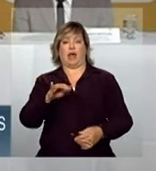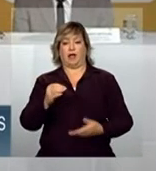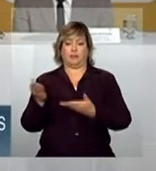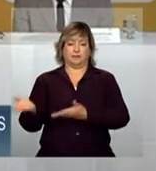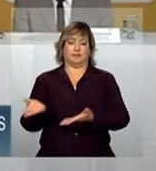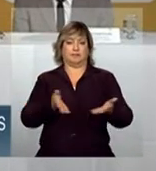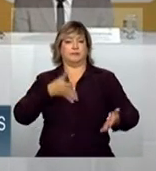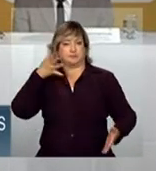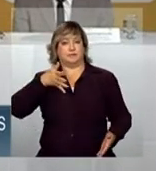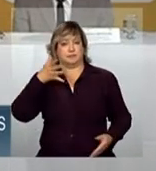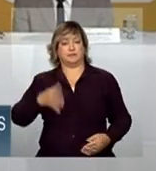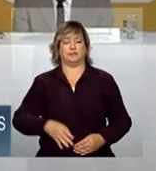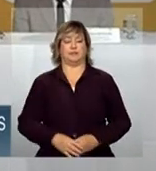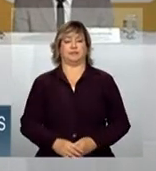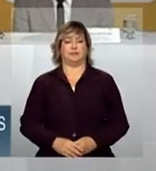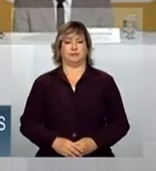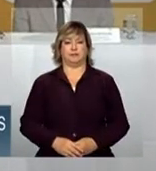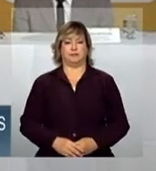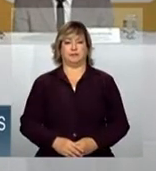Obrigado, César. Caio, por favor.